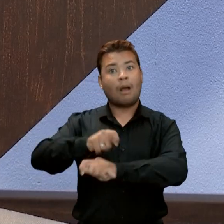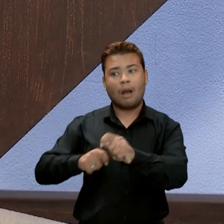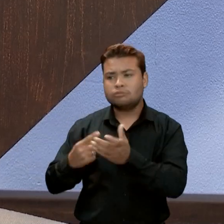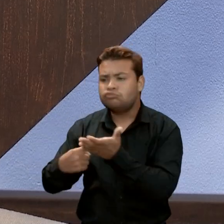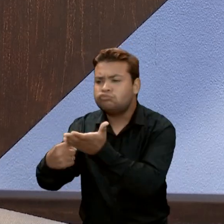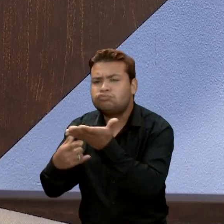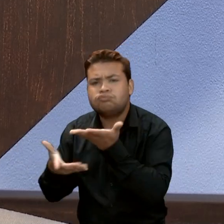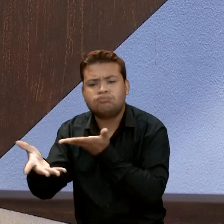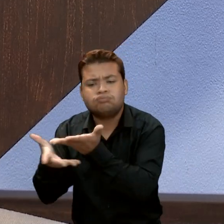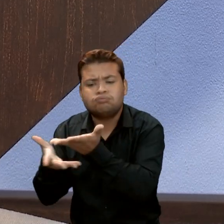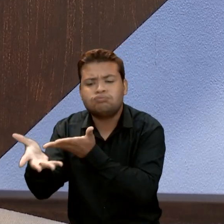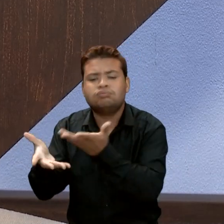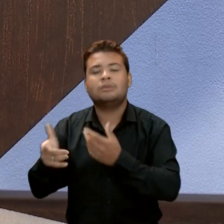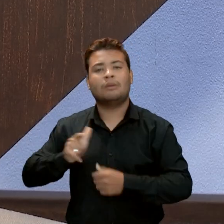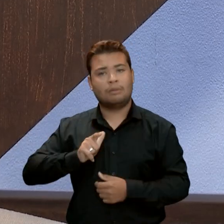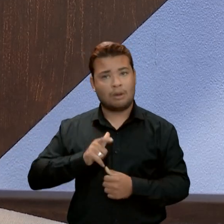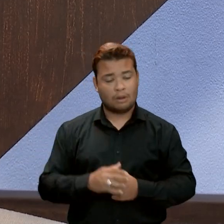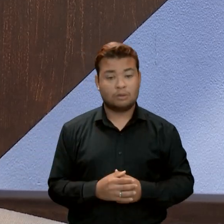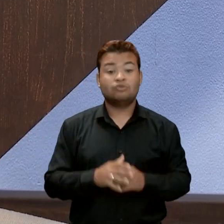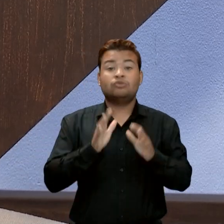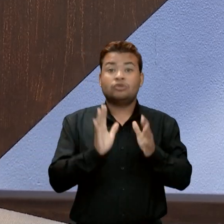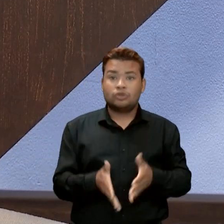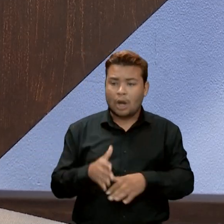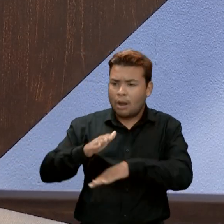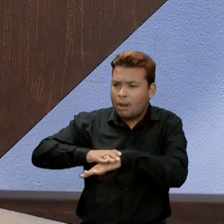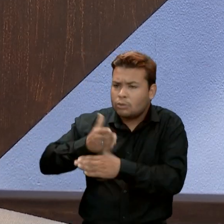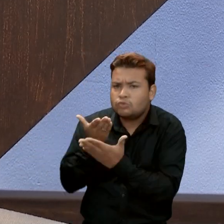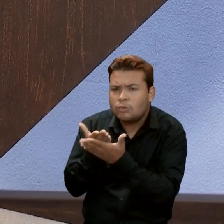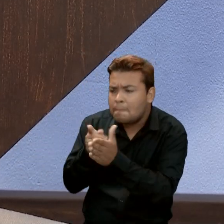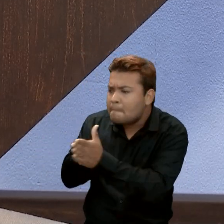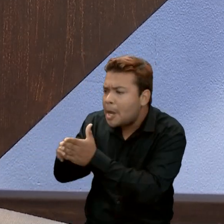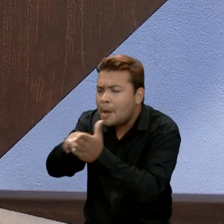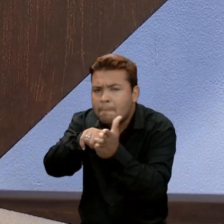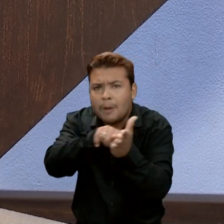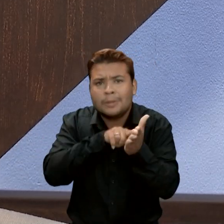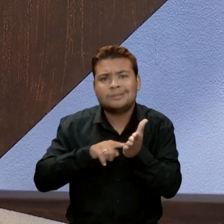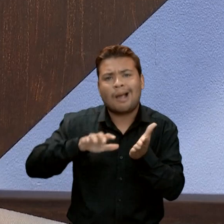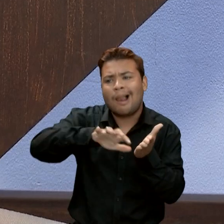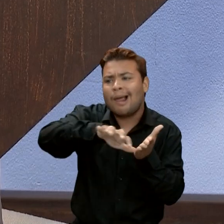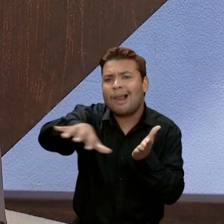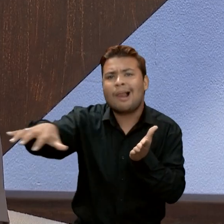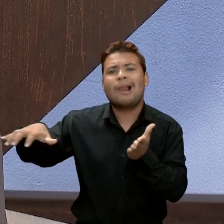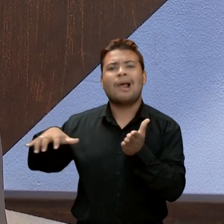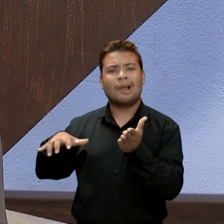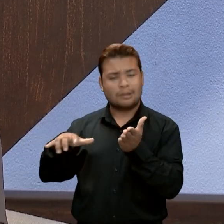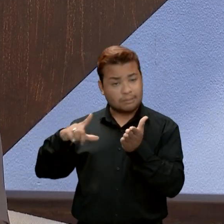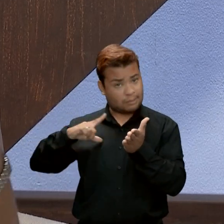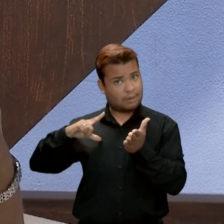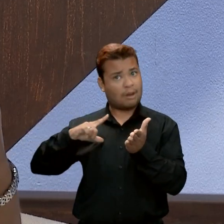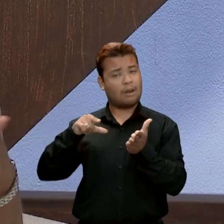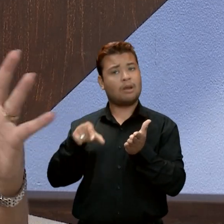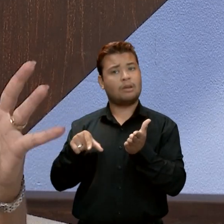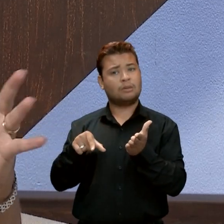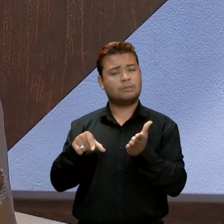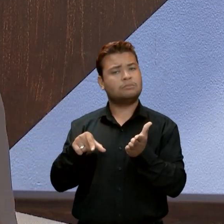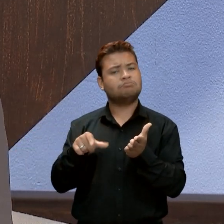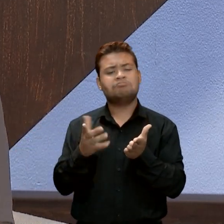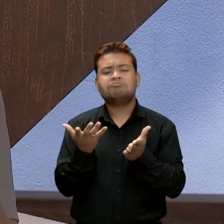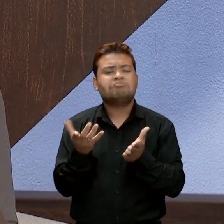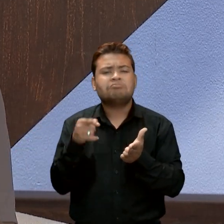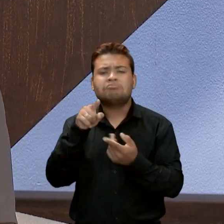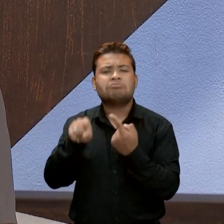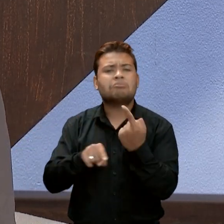Então, tem uma série de pesquisas hoje desenvolvidas nas diferentes áreas, pensando nessa